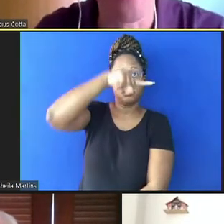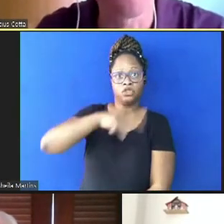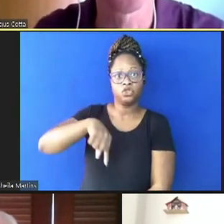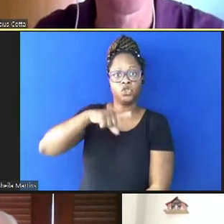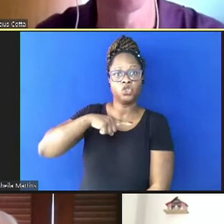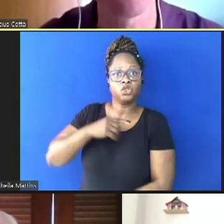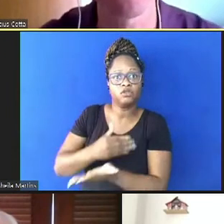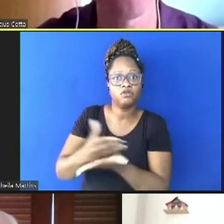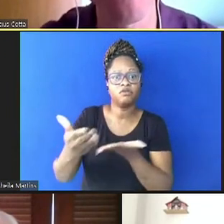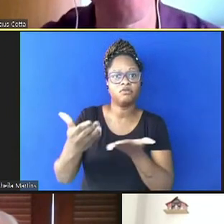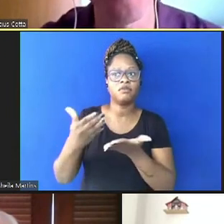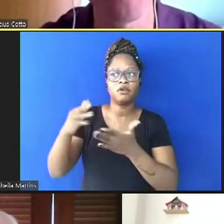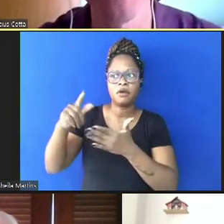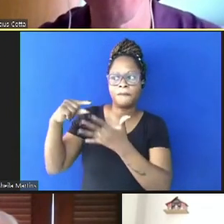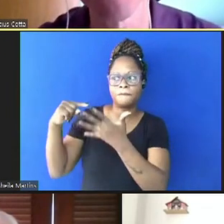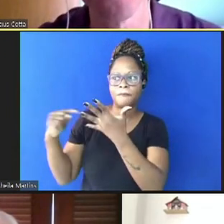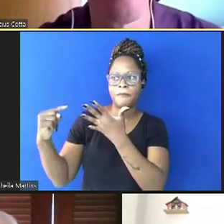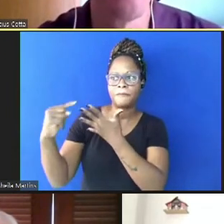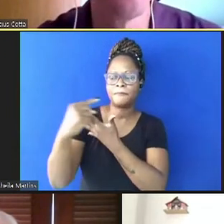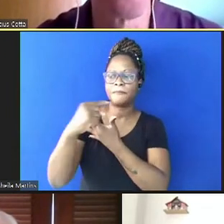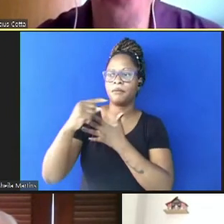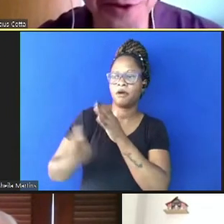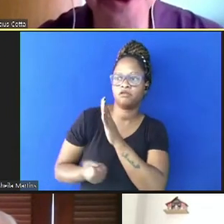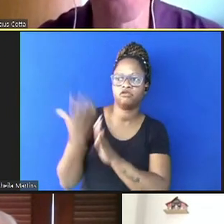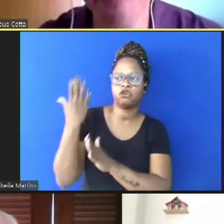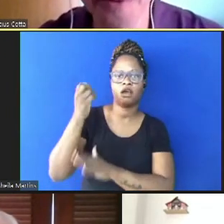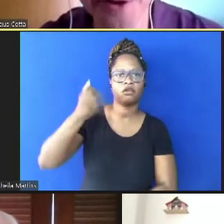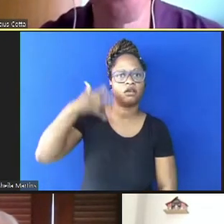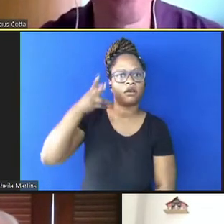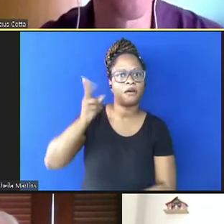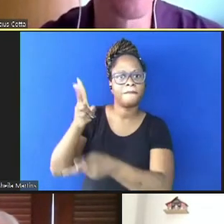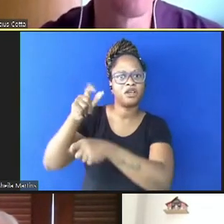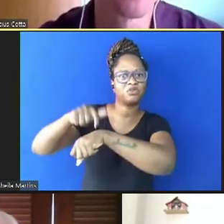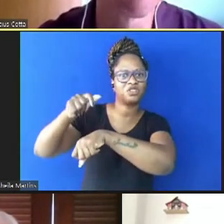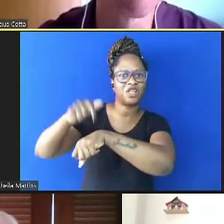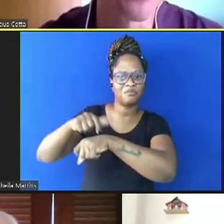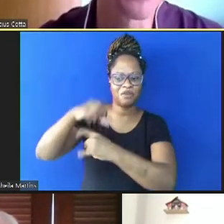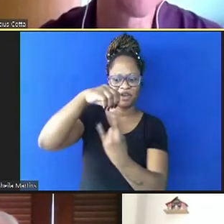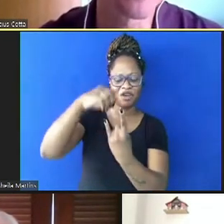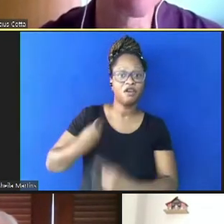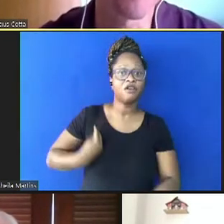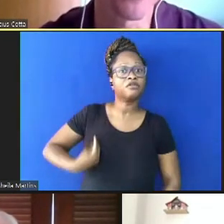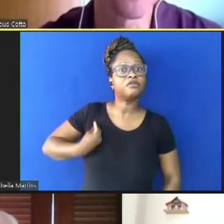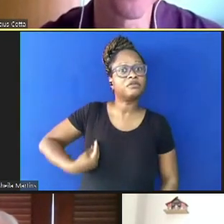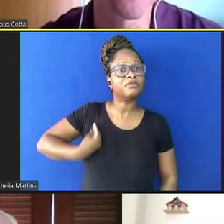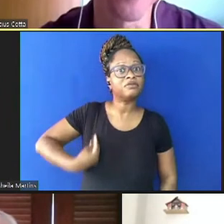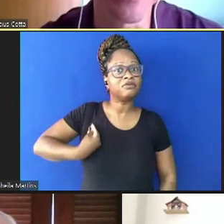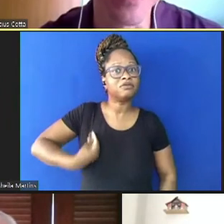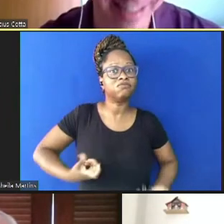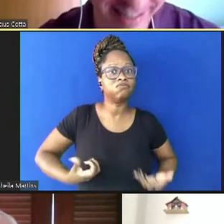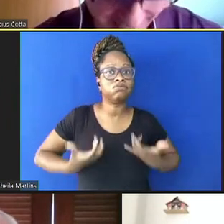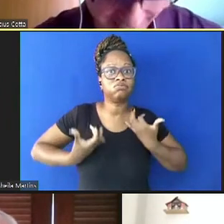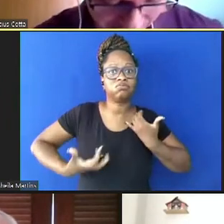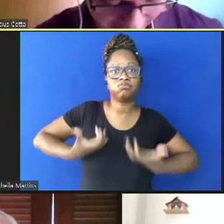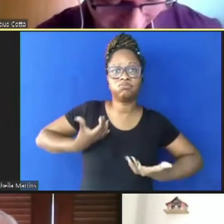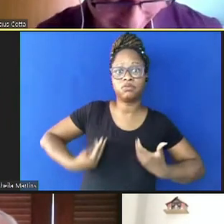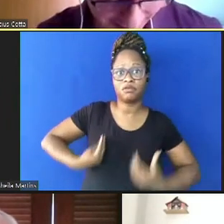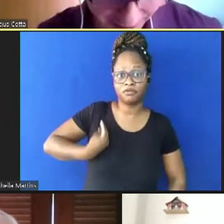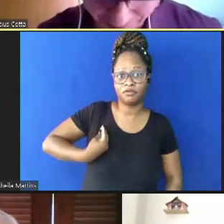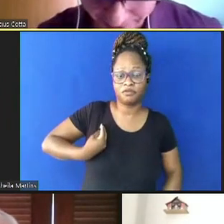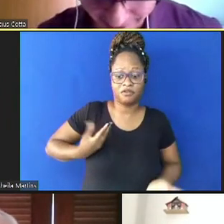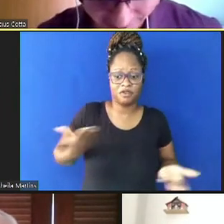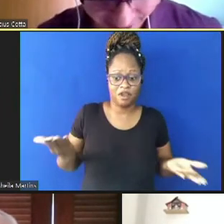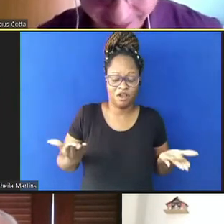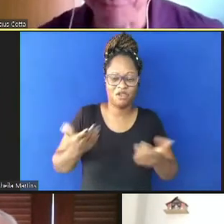aqui, com vários outros eventos acontecendo ao mesmo tempo. Fiocruz continua muito viva, mesmo com esses momentos difíceis. Então, um